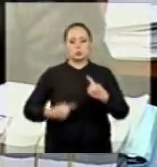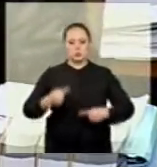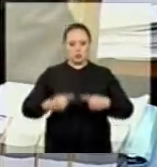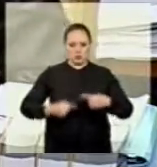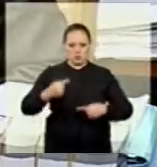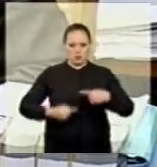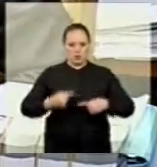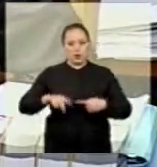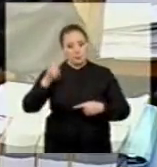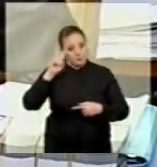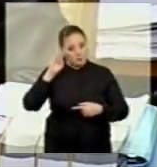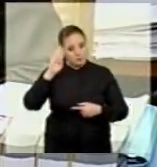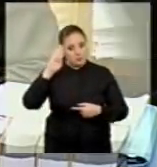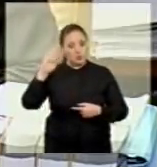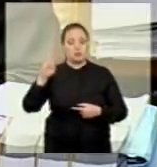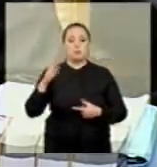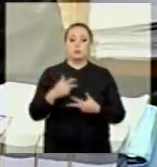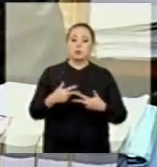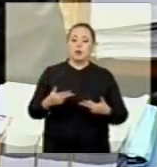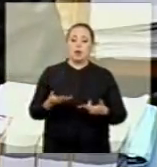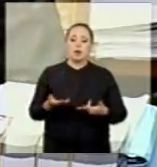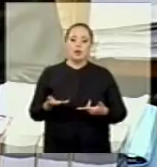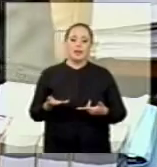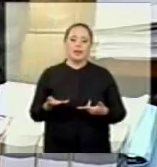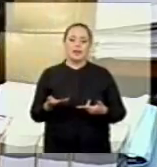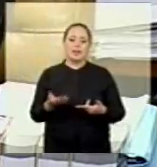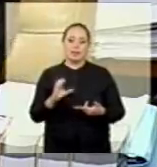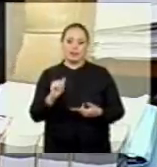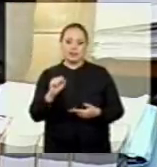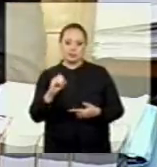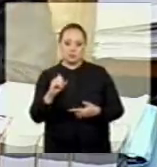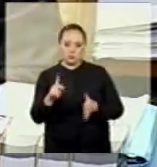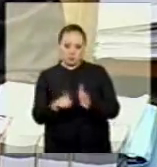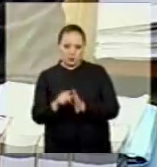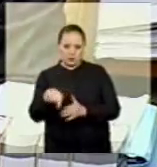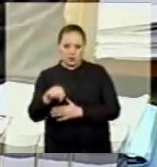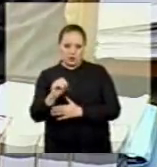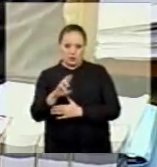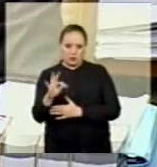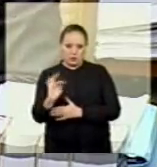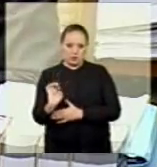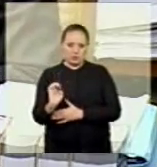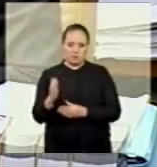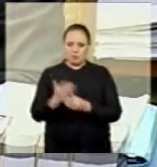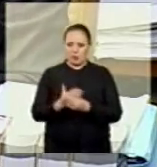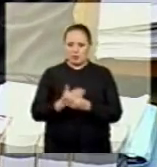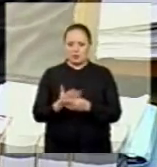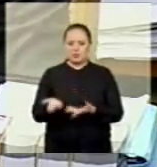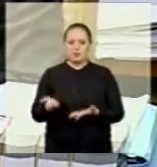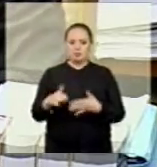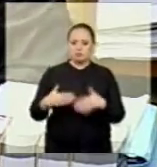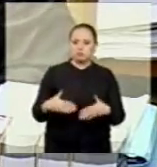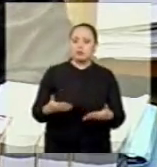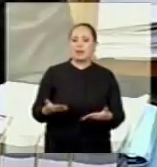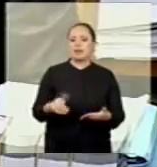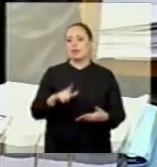naqueles casos em que se dá a instauração perante esta corte de processos multitudinários.